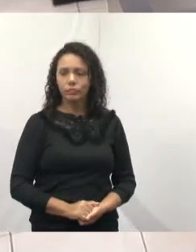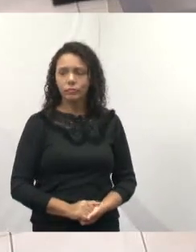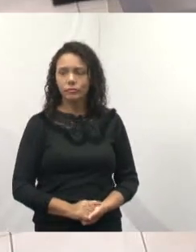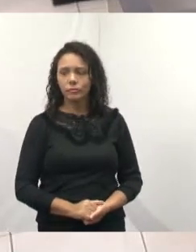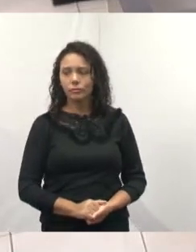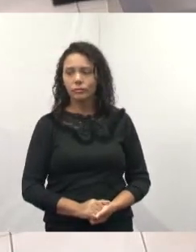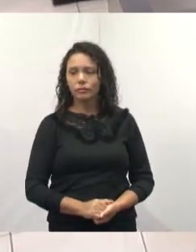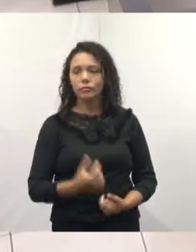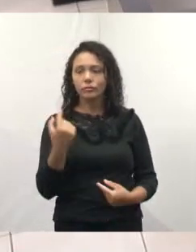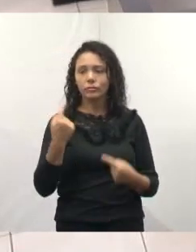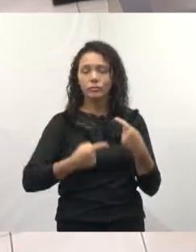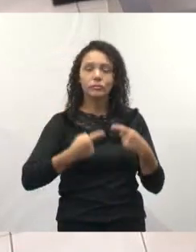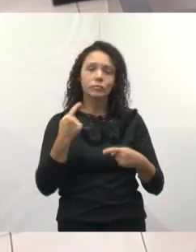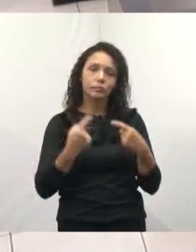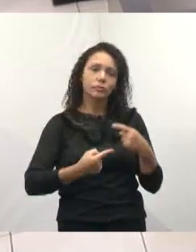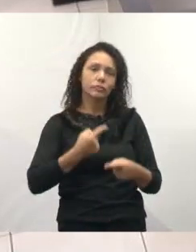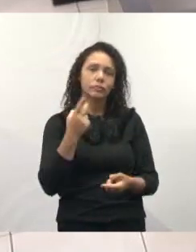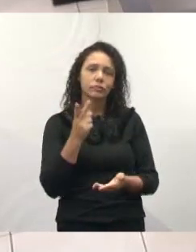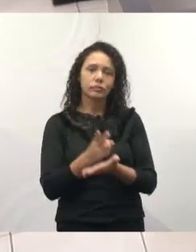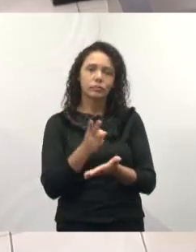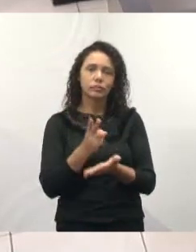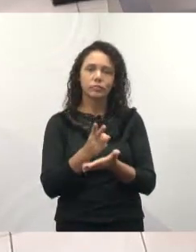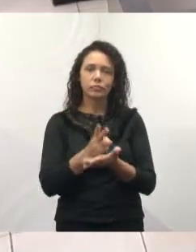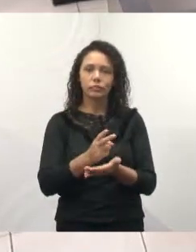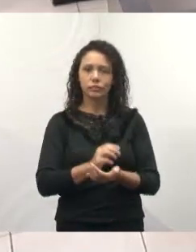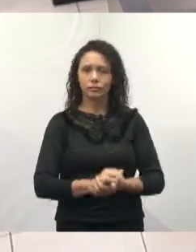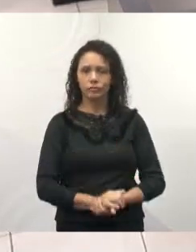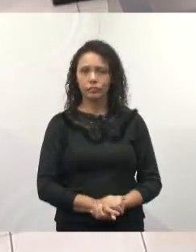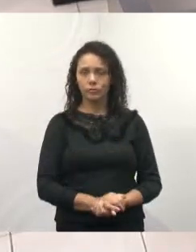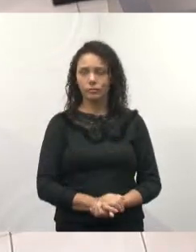O processo continua em discussão.